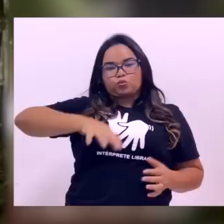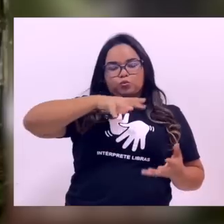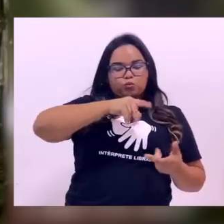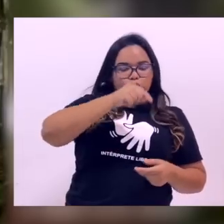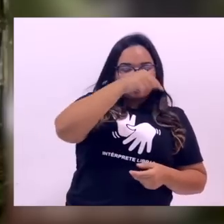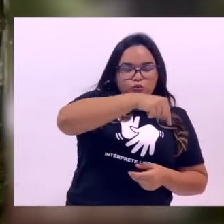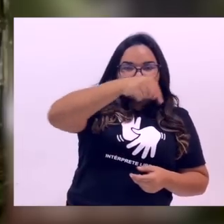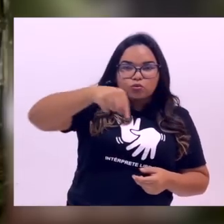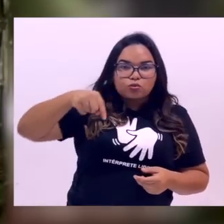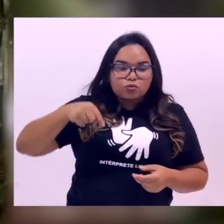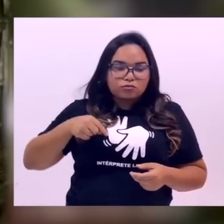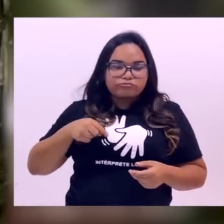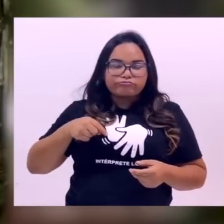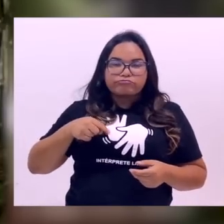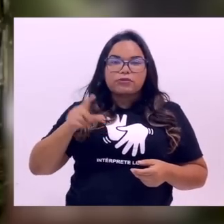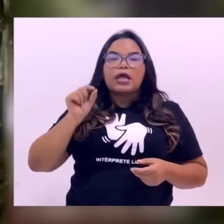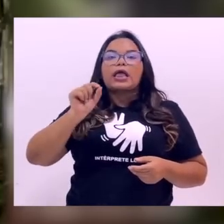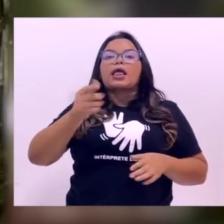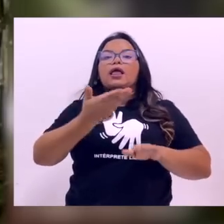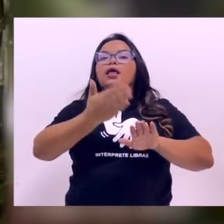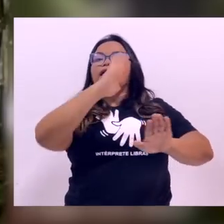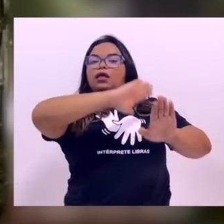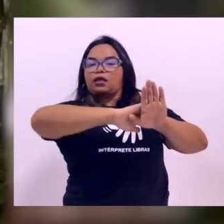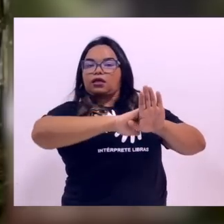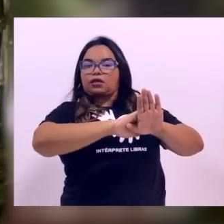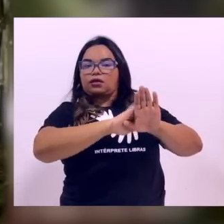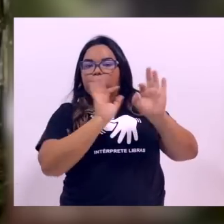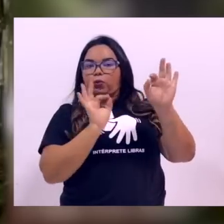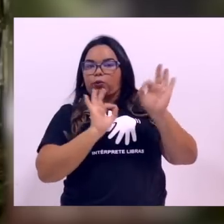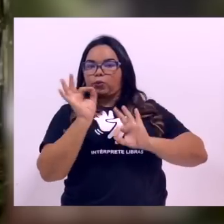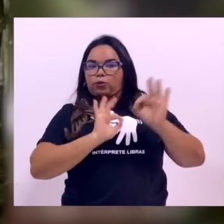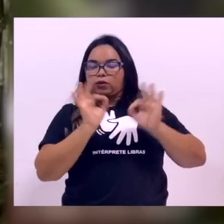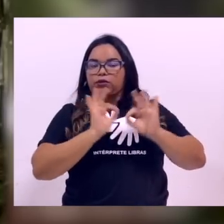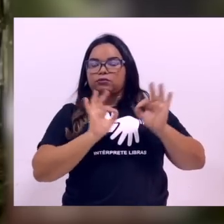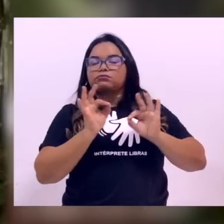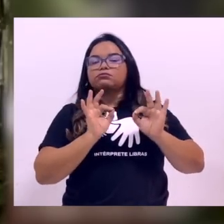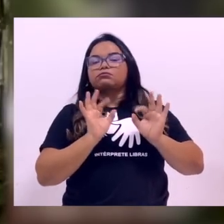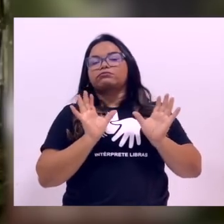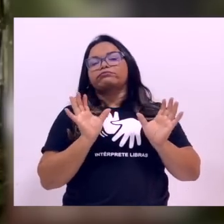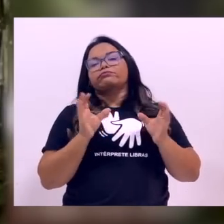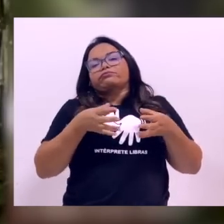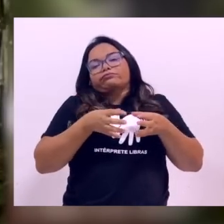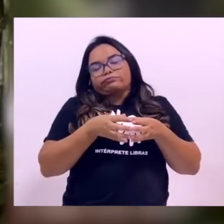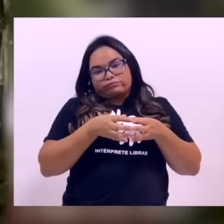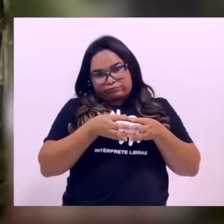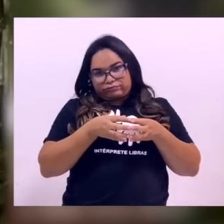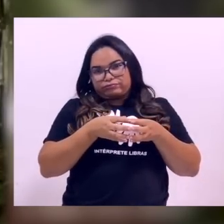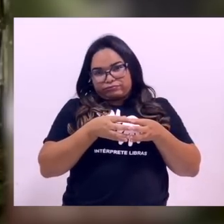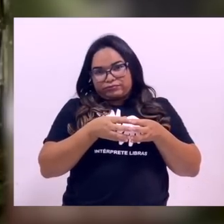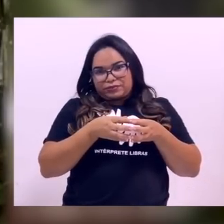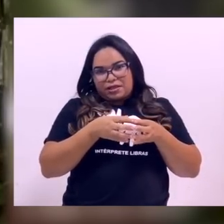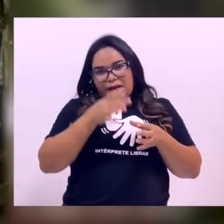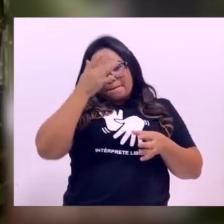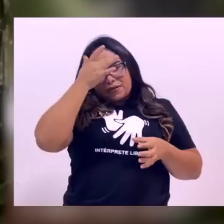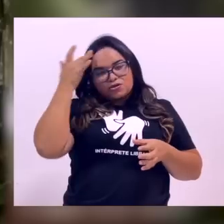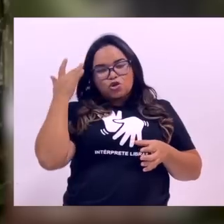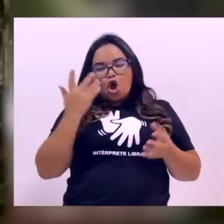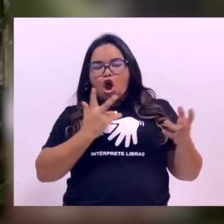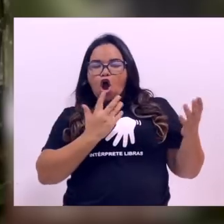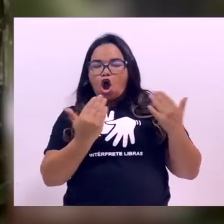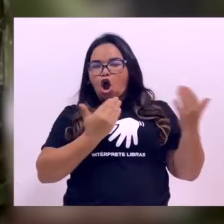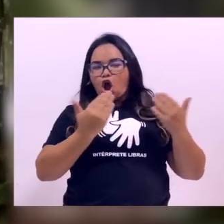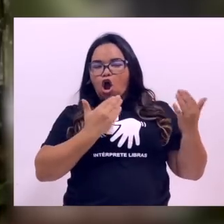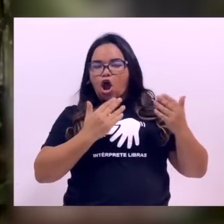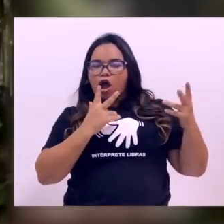temos hoje no mundo, são regidas por uma categoria de pessoas, hoje em dia, que seria